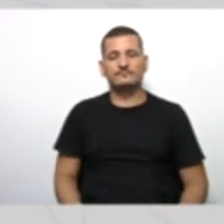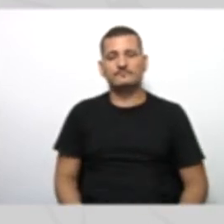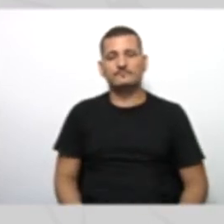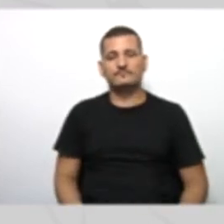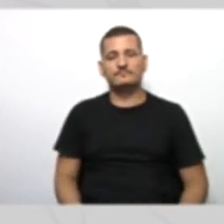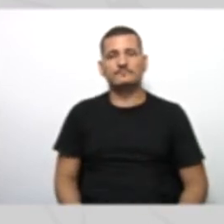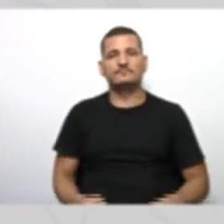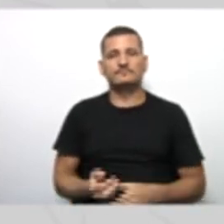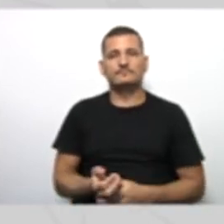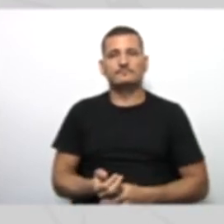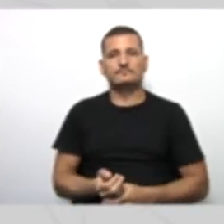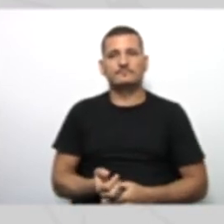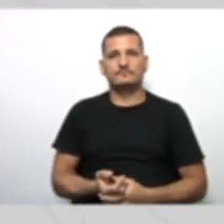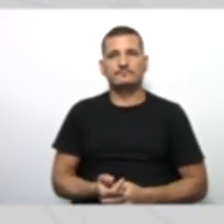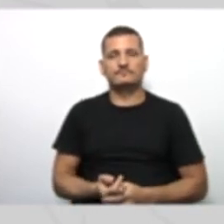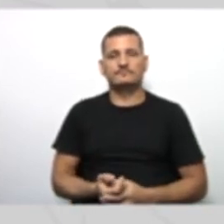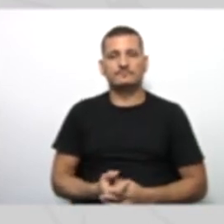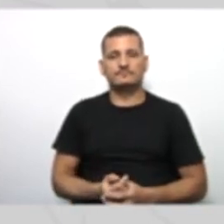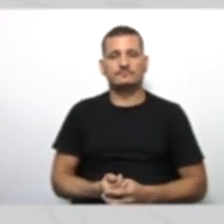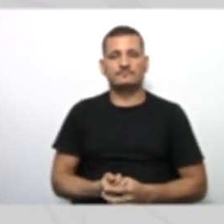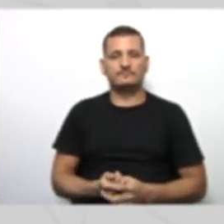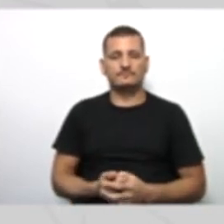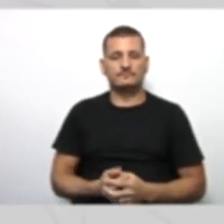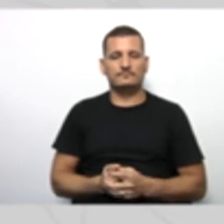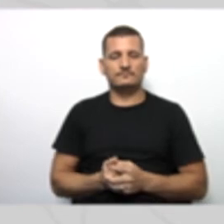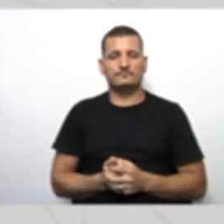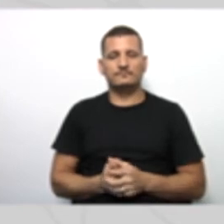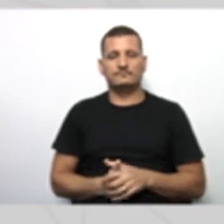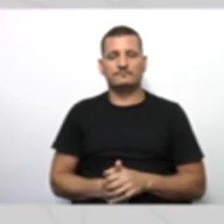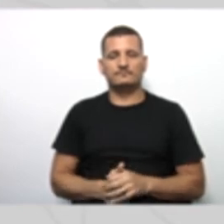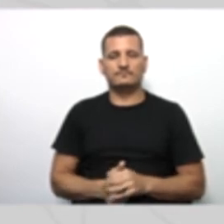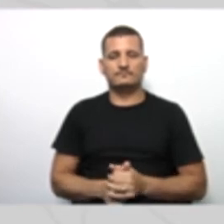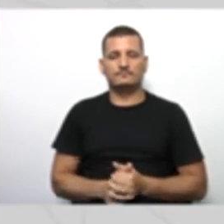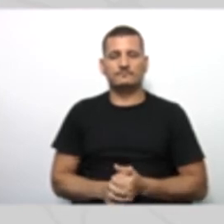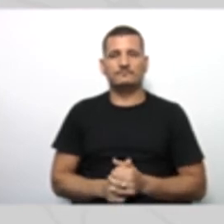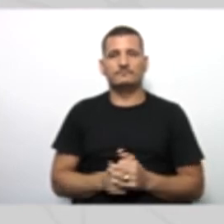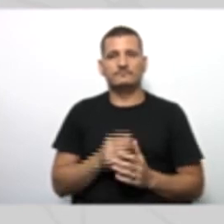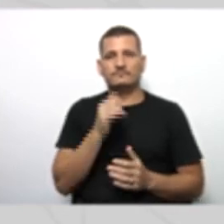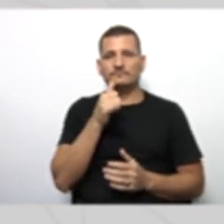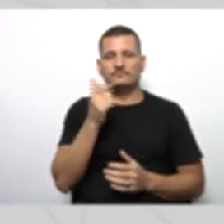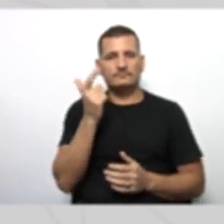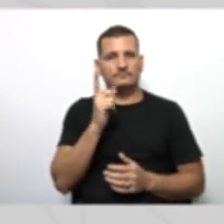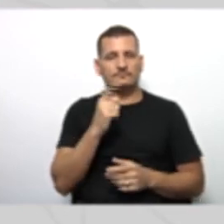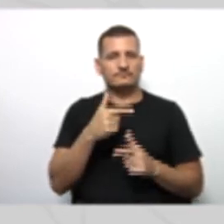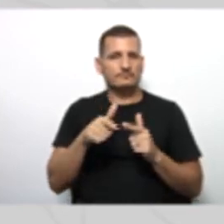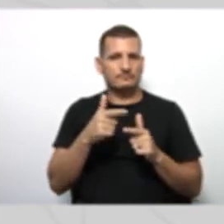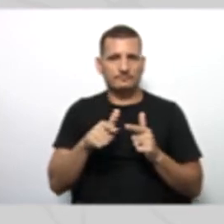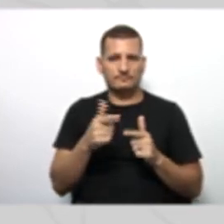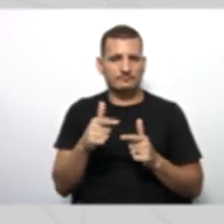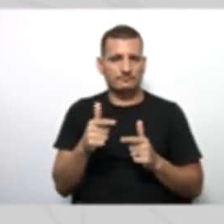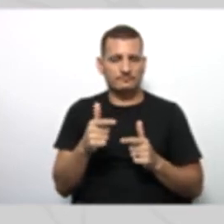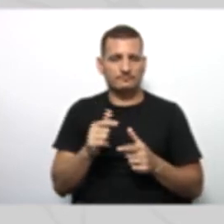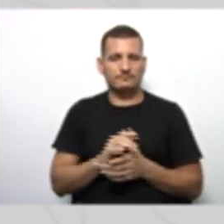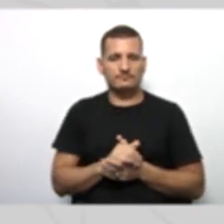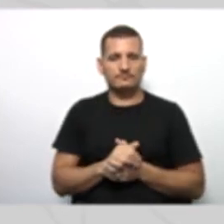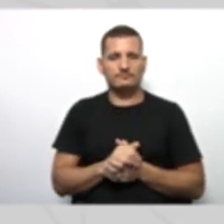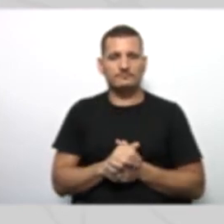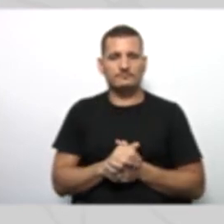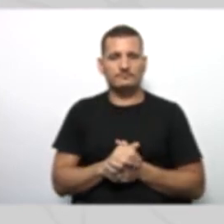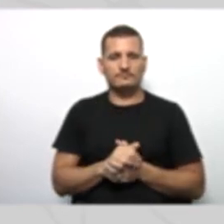aquisição, tá? Então a gente traz aí aquela nossa tabela, que é para fazer o registro. E aí lembrando que a gente tem que usar sempre a matriz